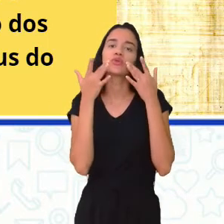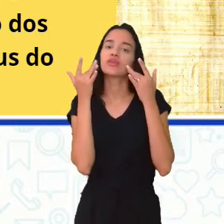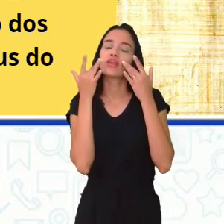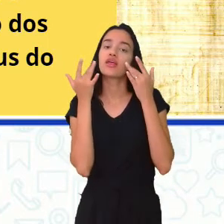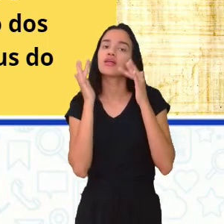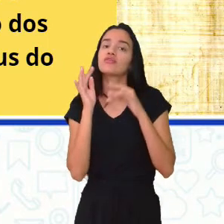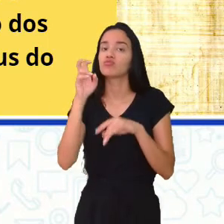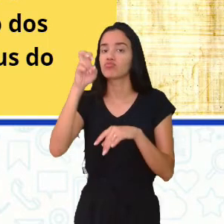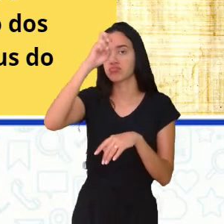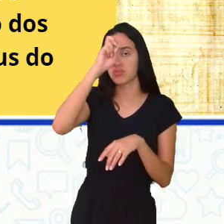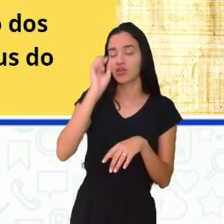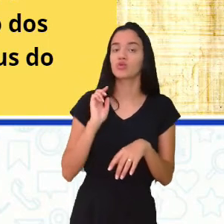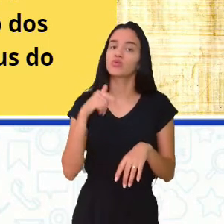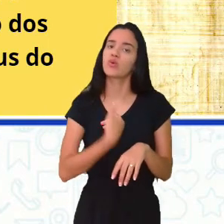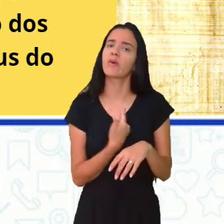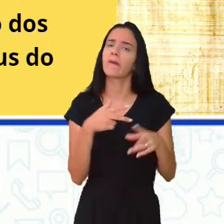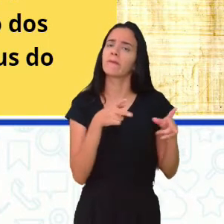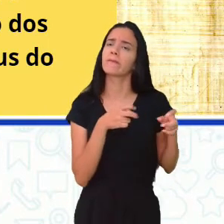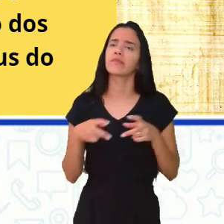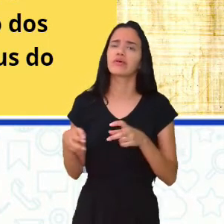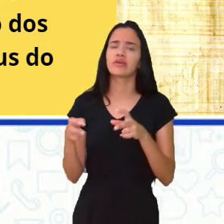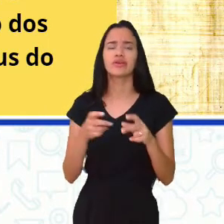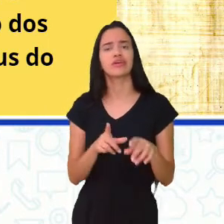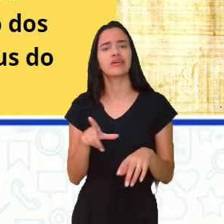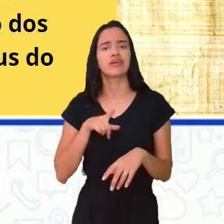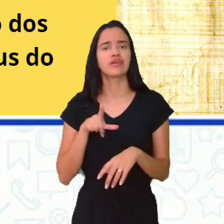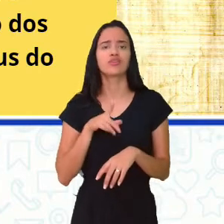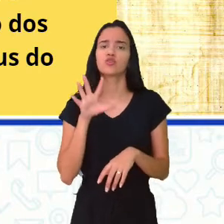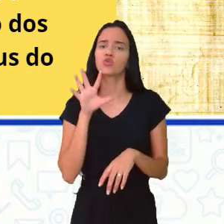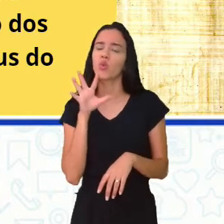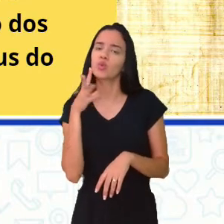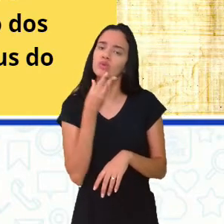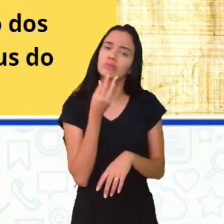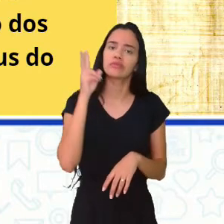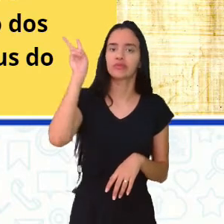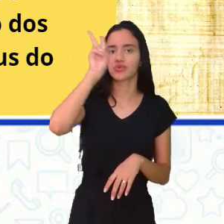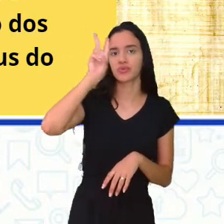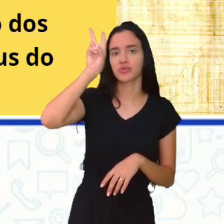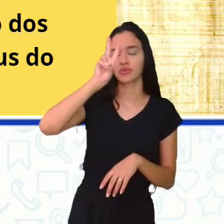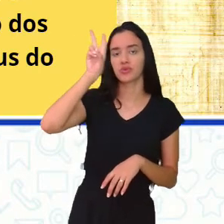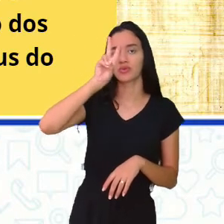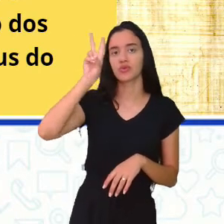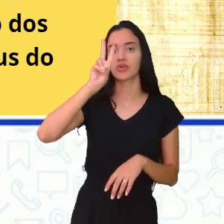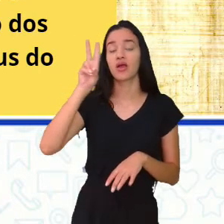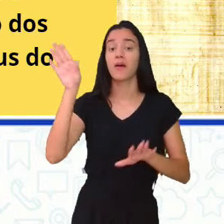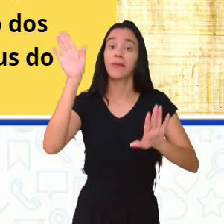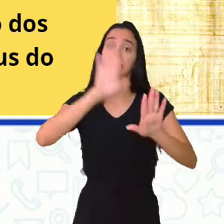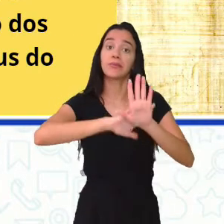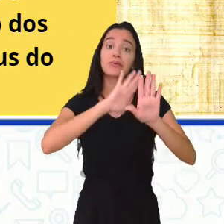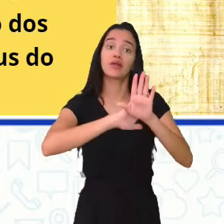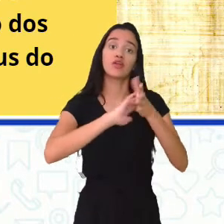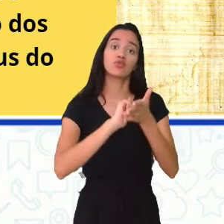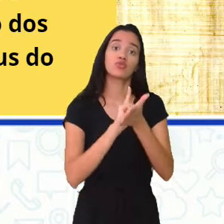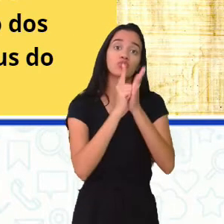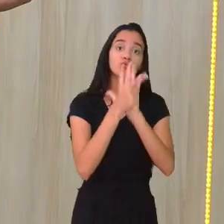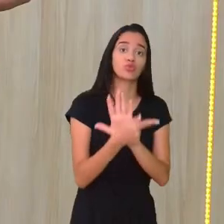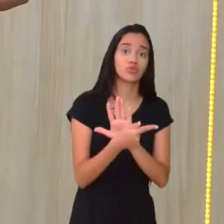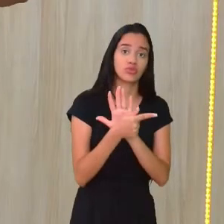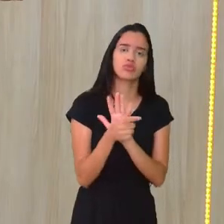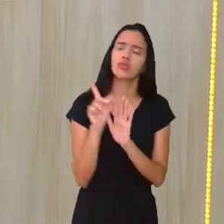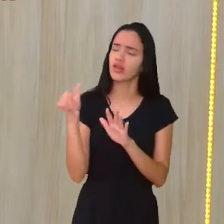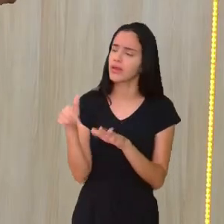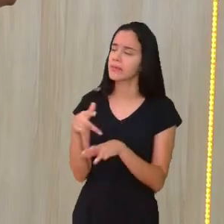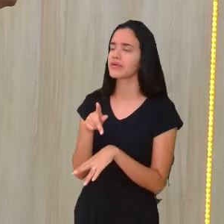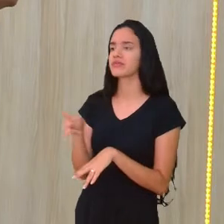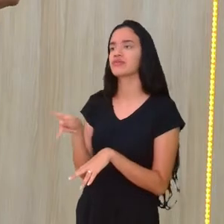nós percebemos que existe, não é, todo um conhecimento histórico, não é, por trás desse gênero, não é, professora Camille?